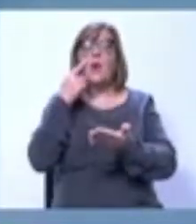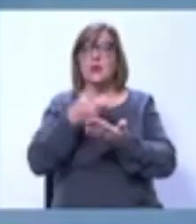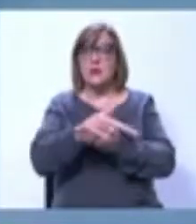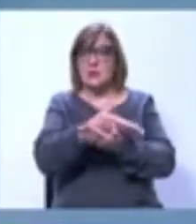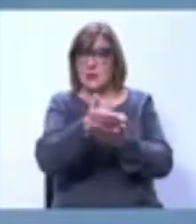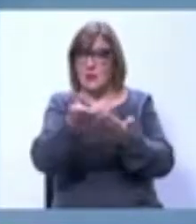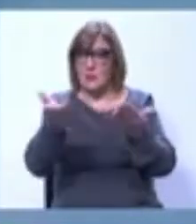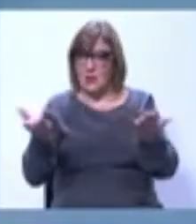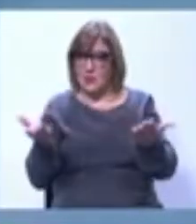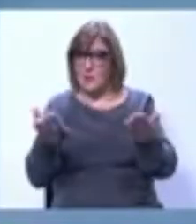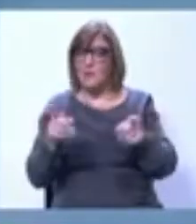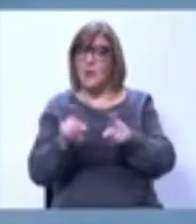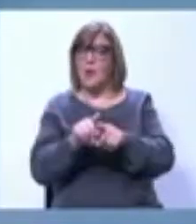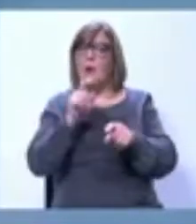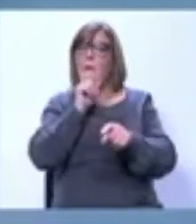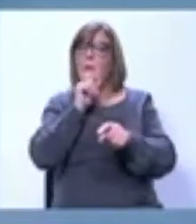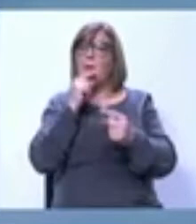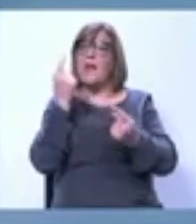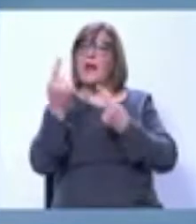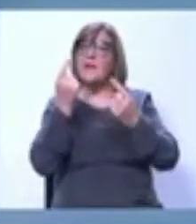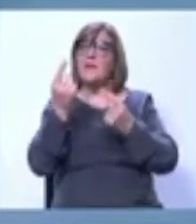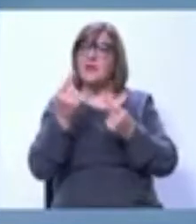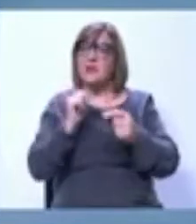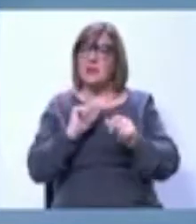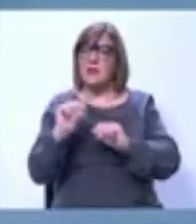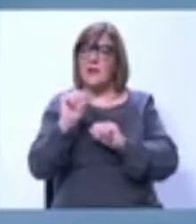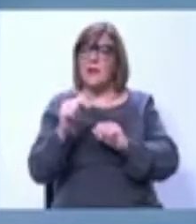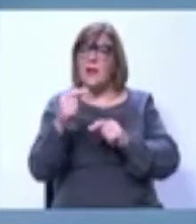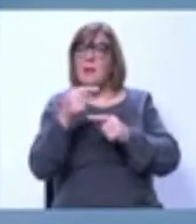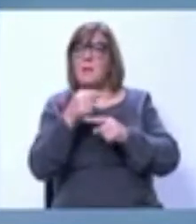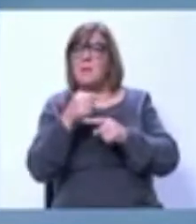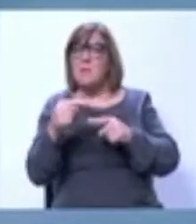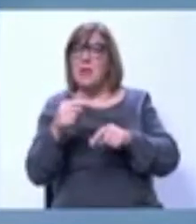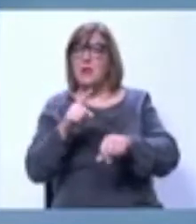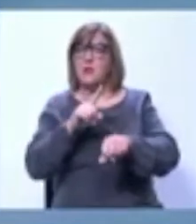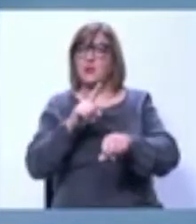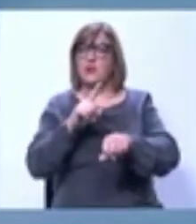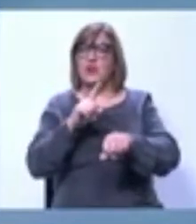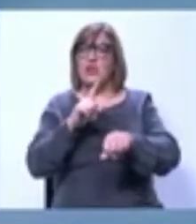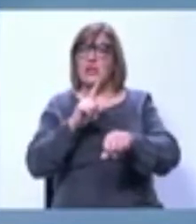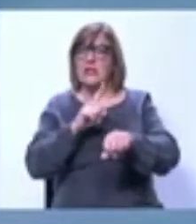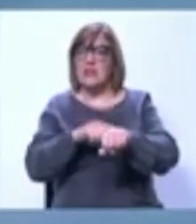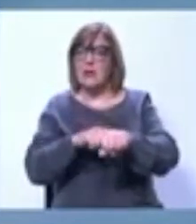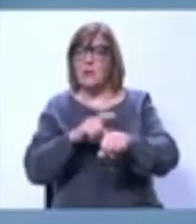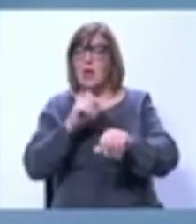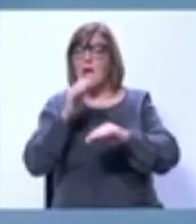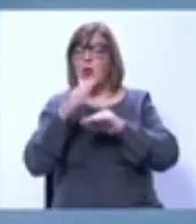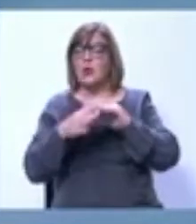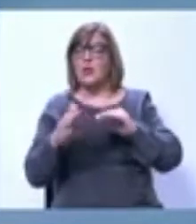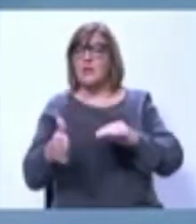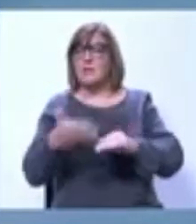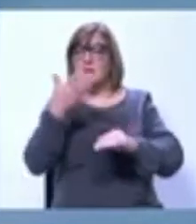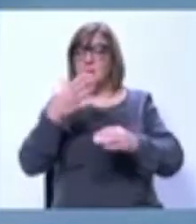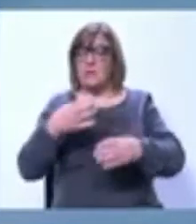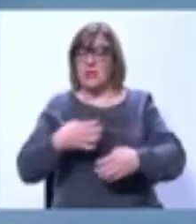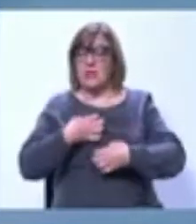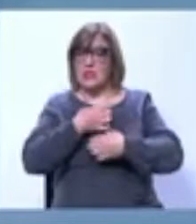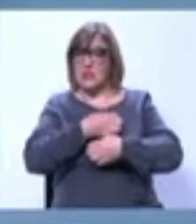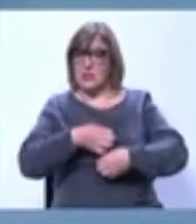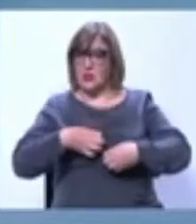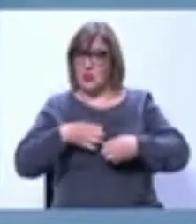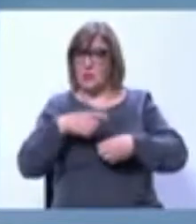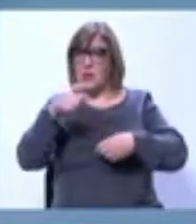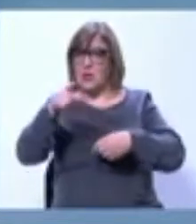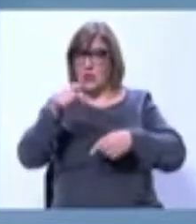para permitir que cada vez menos tempo aconteça entre o início dos sintomas e